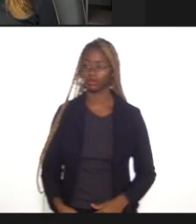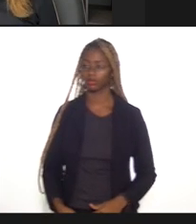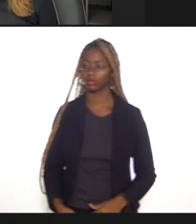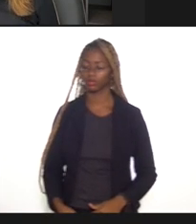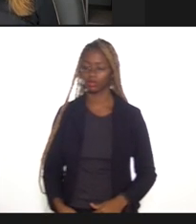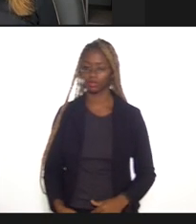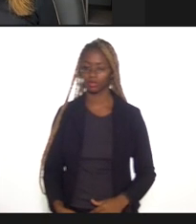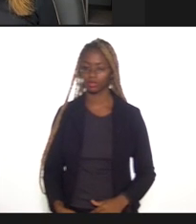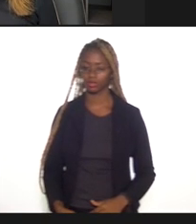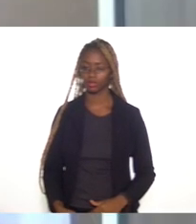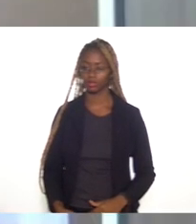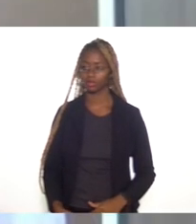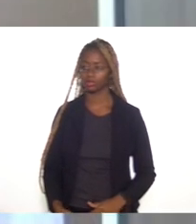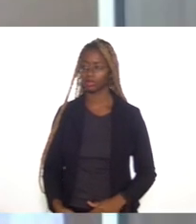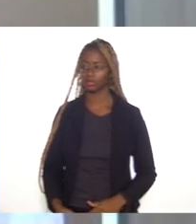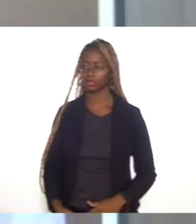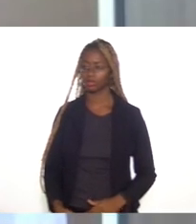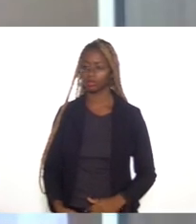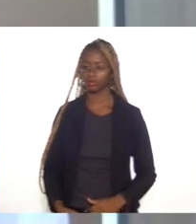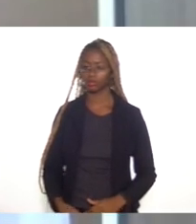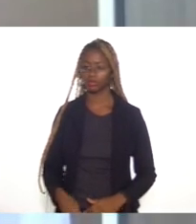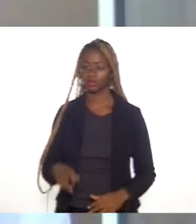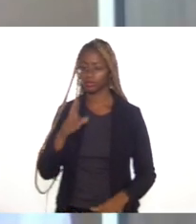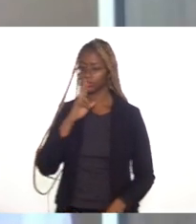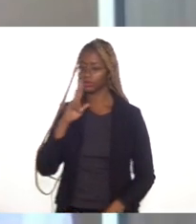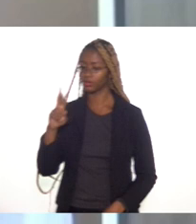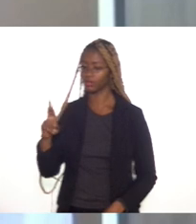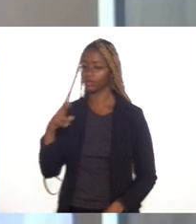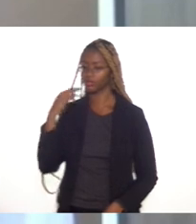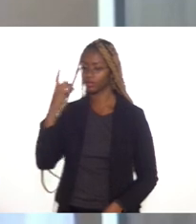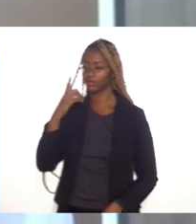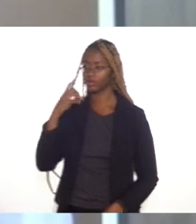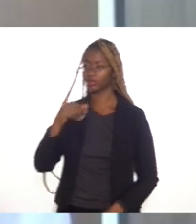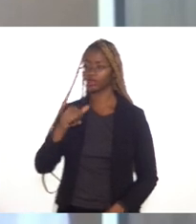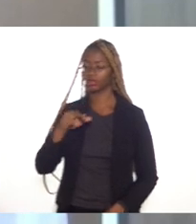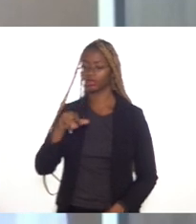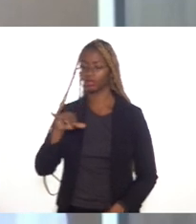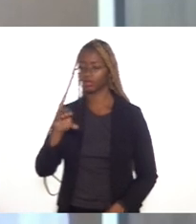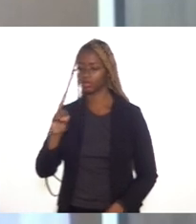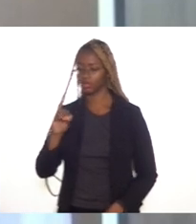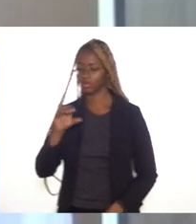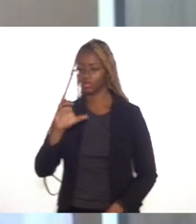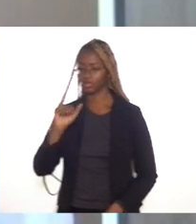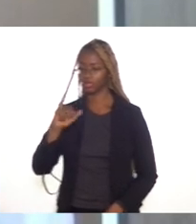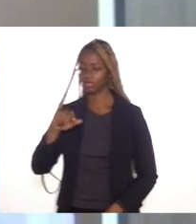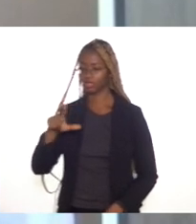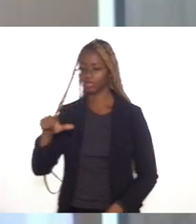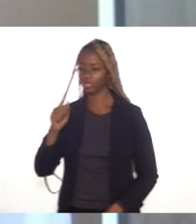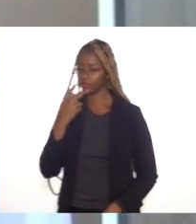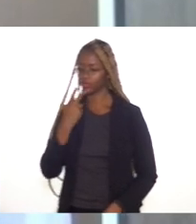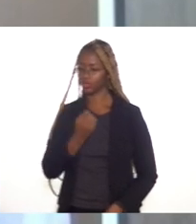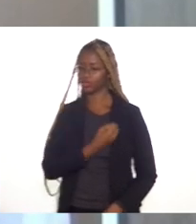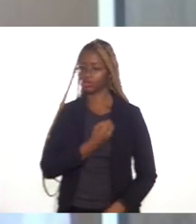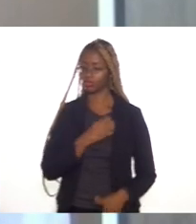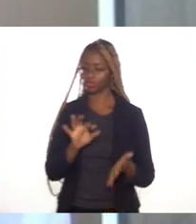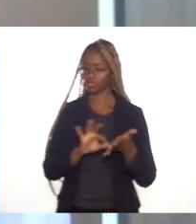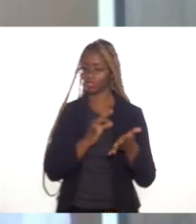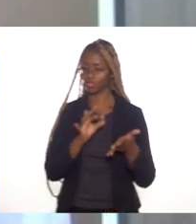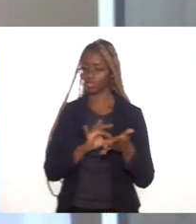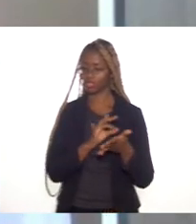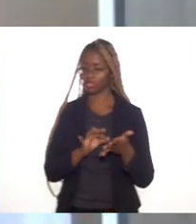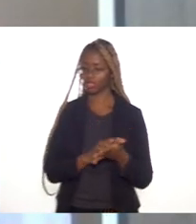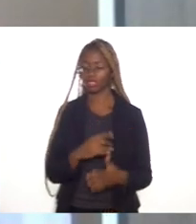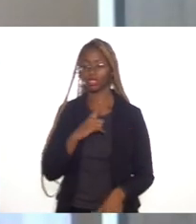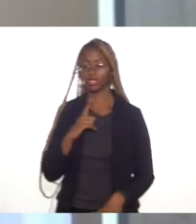Respondendo ao deputado Márcio Canella, que me perguntou o número de inscritos. Nós temos inscritos a